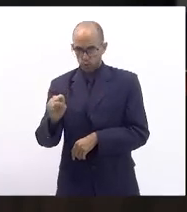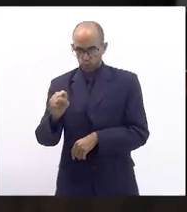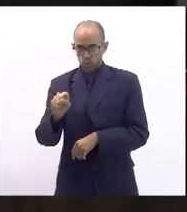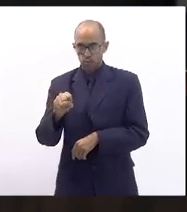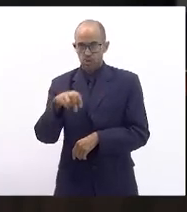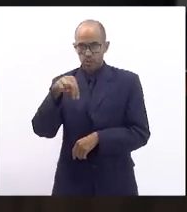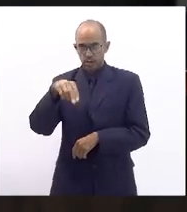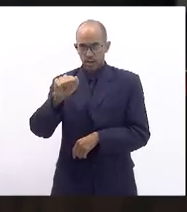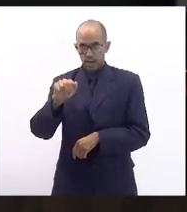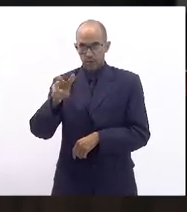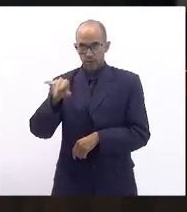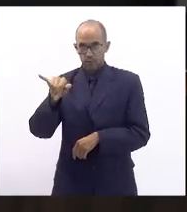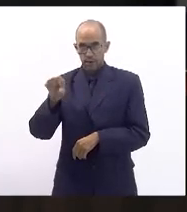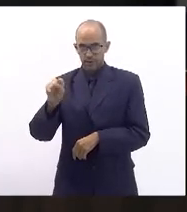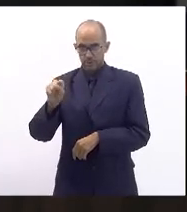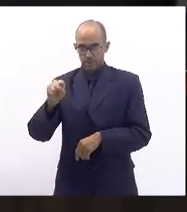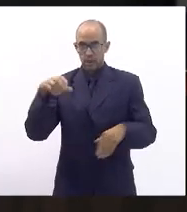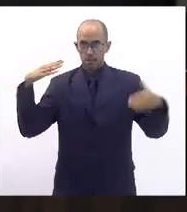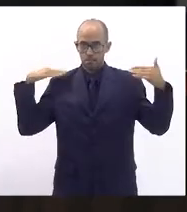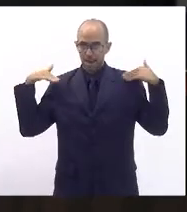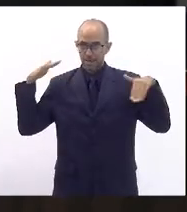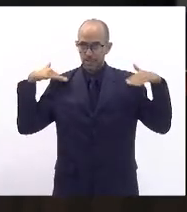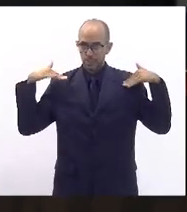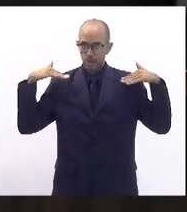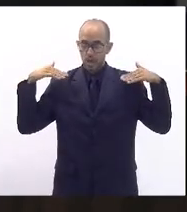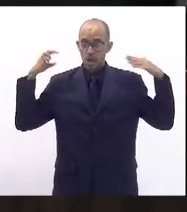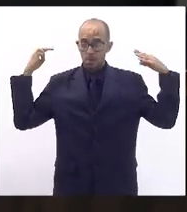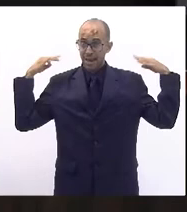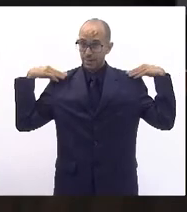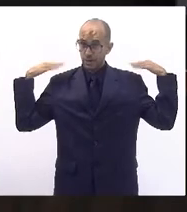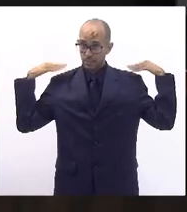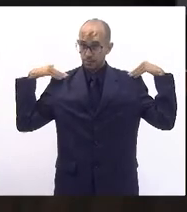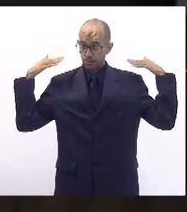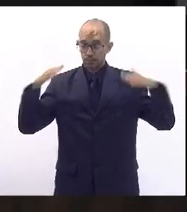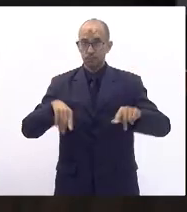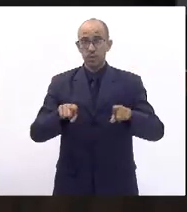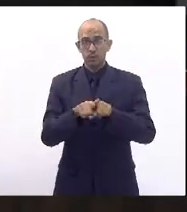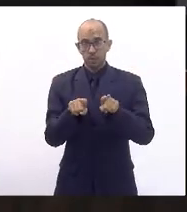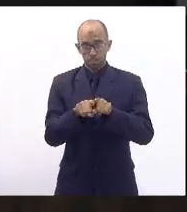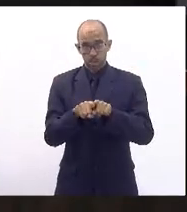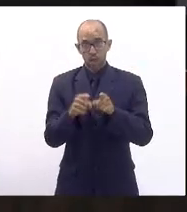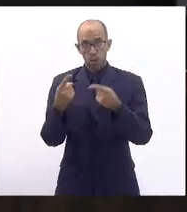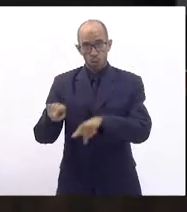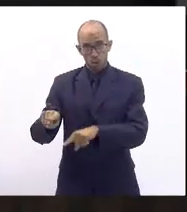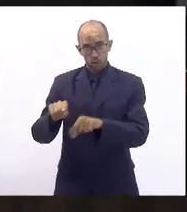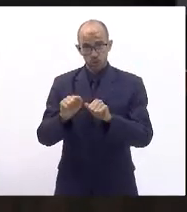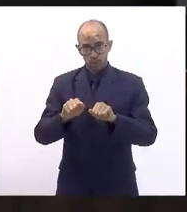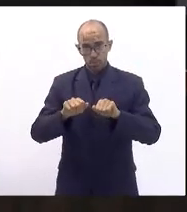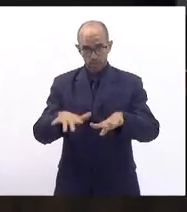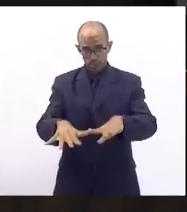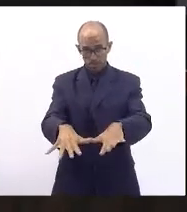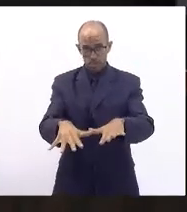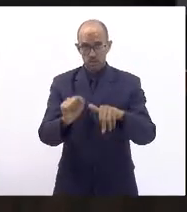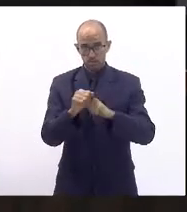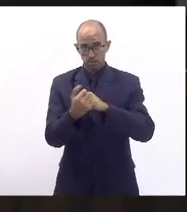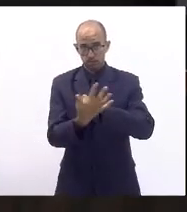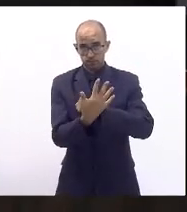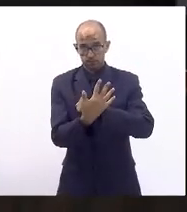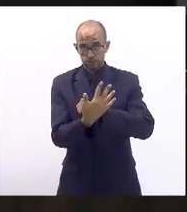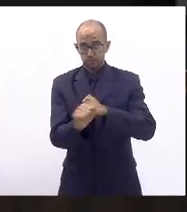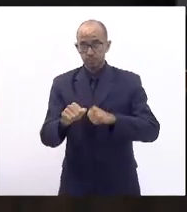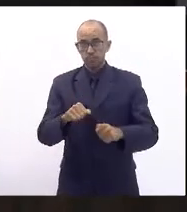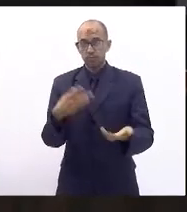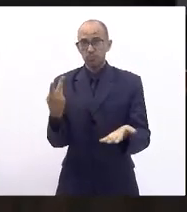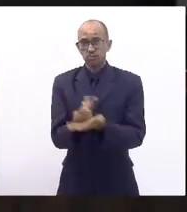Marinha Comando Militar do Leste também teve destacada participação no combate à pandemia cito por exemplo os